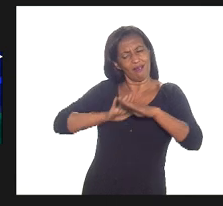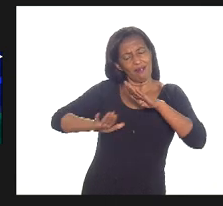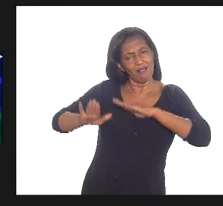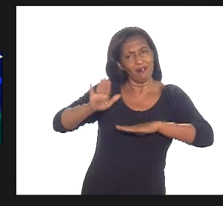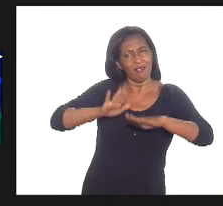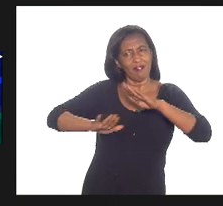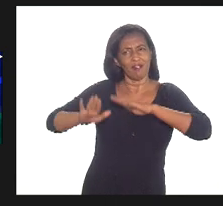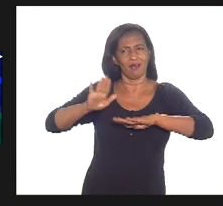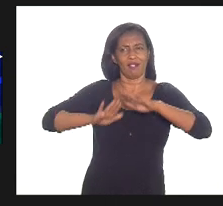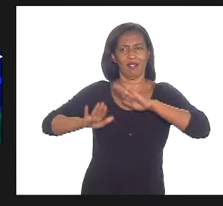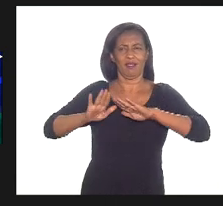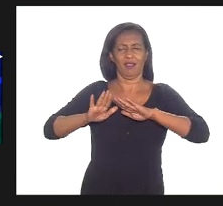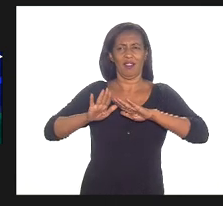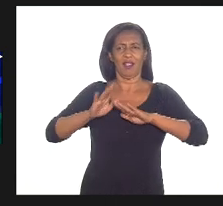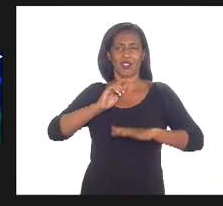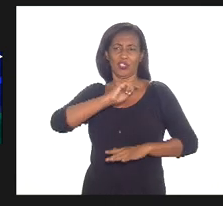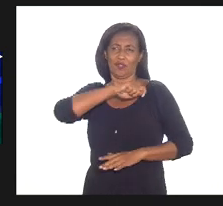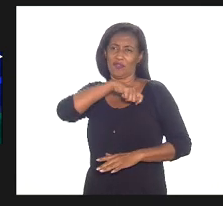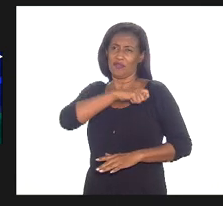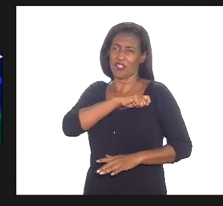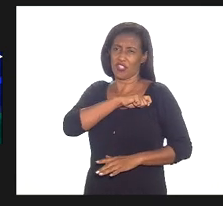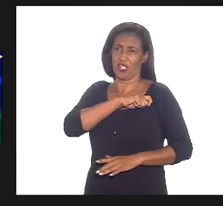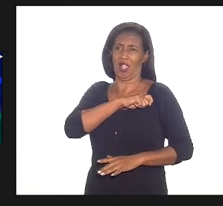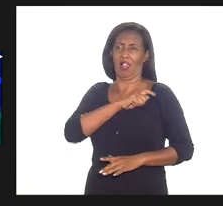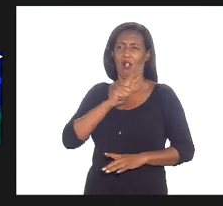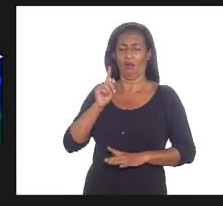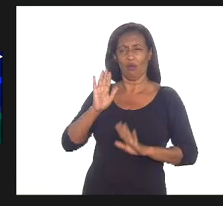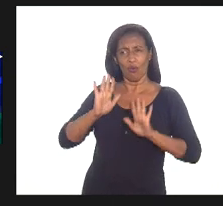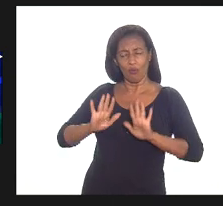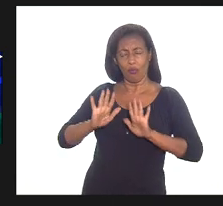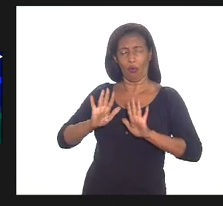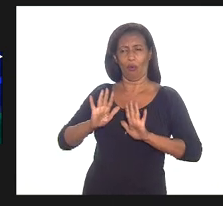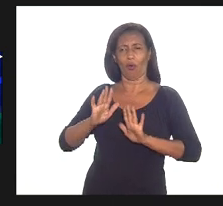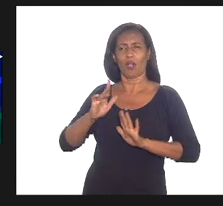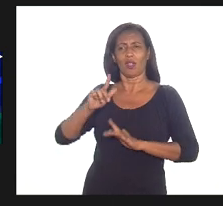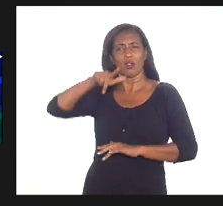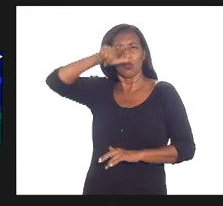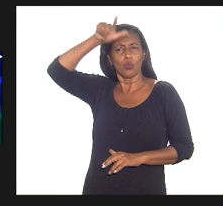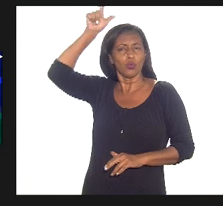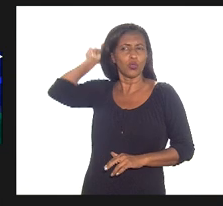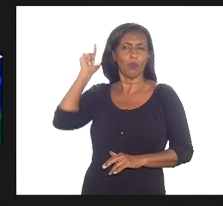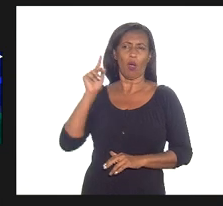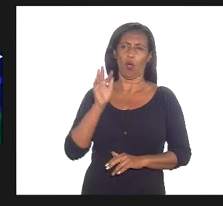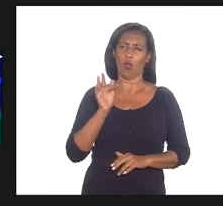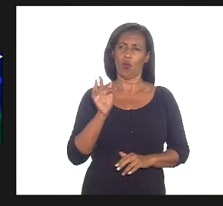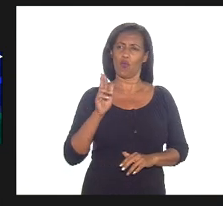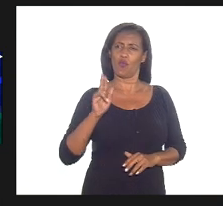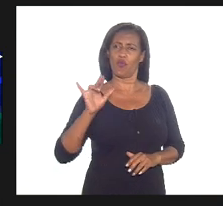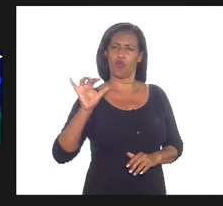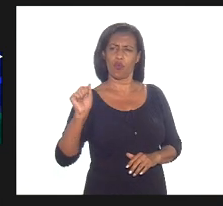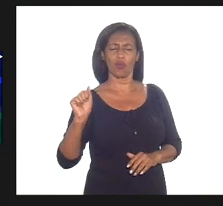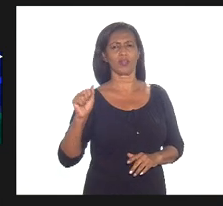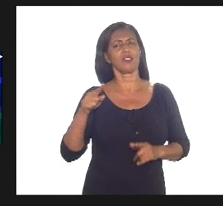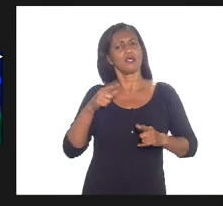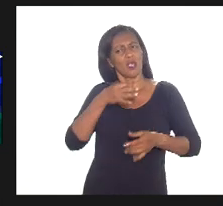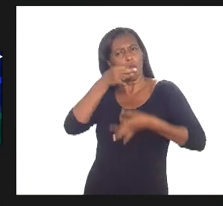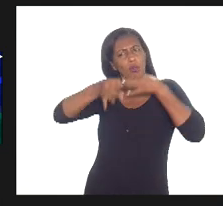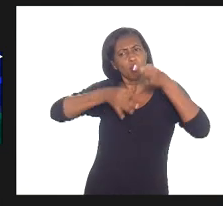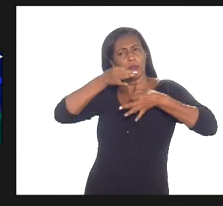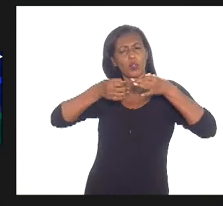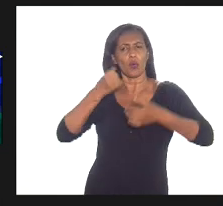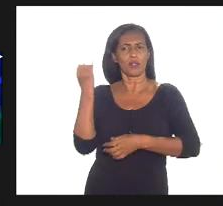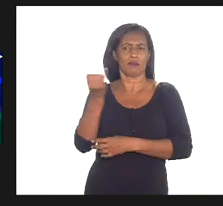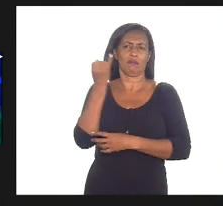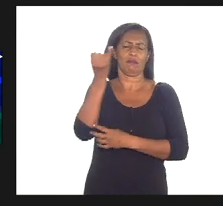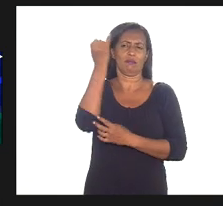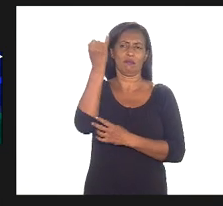loja da anunciamos ainda o regime apuração fiscal foi colocado muito bem pelos deputados Paulo a questão deve tá de fogo então esse momento nós estamos